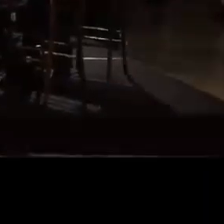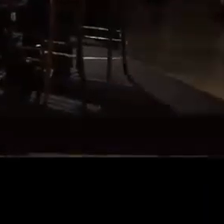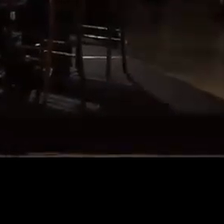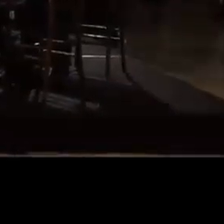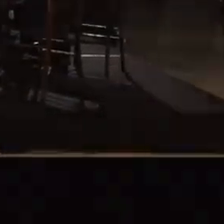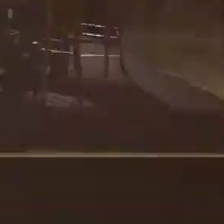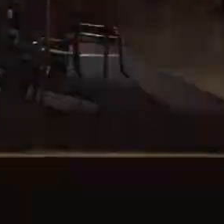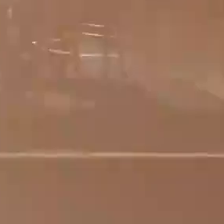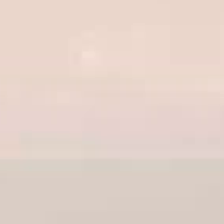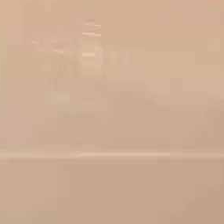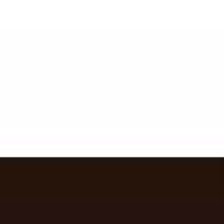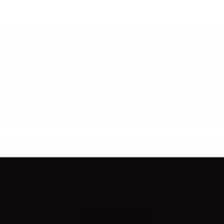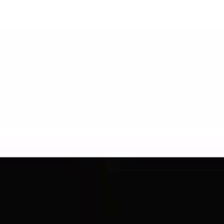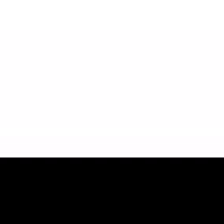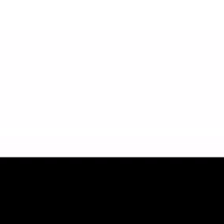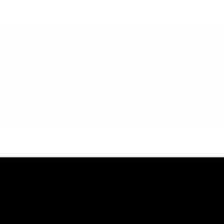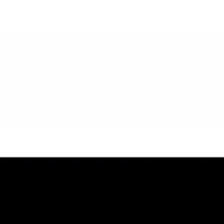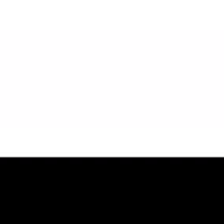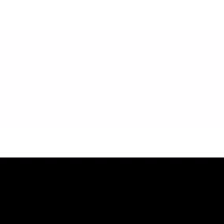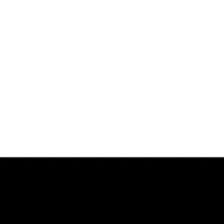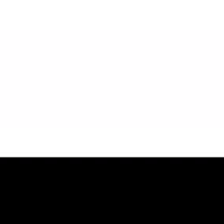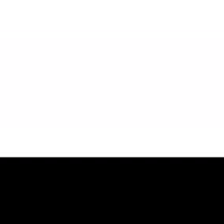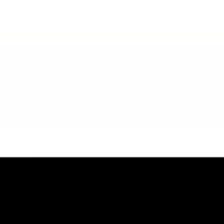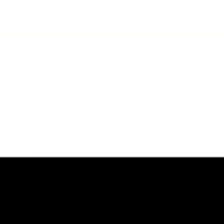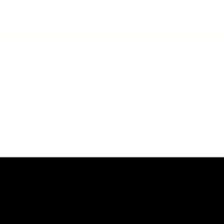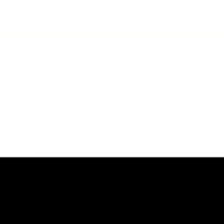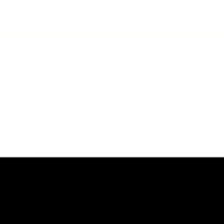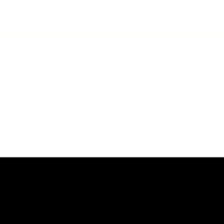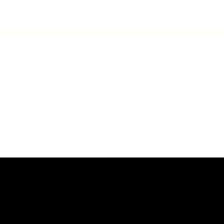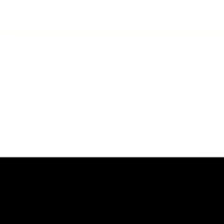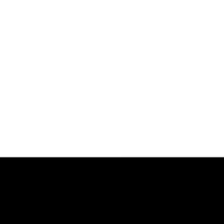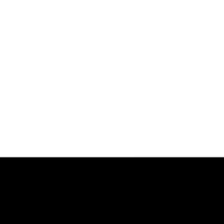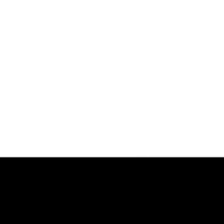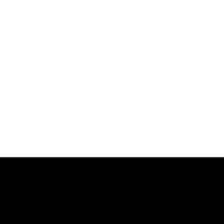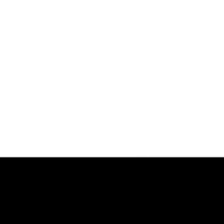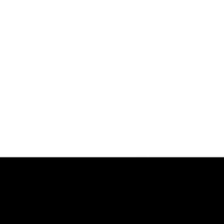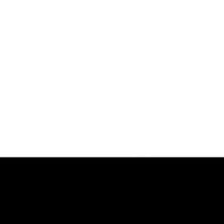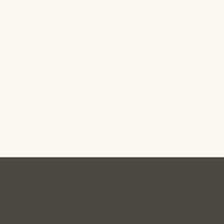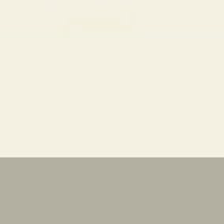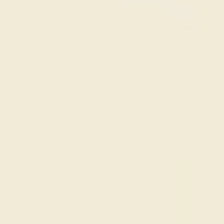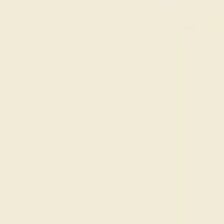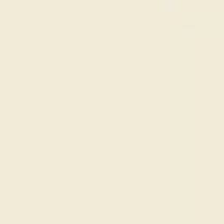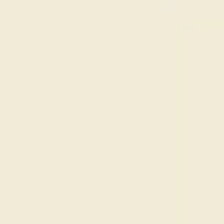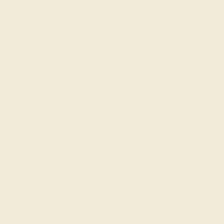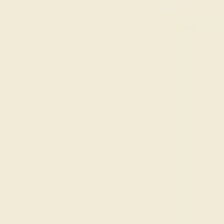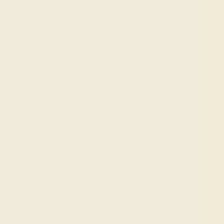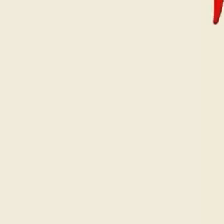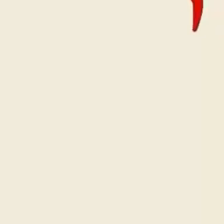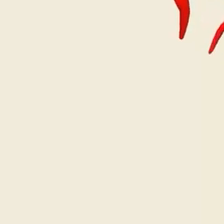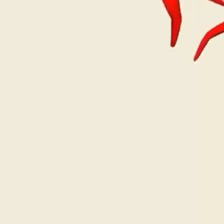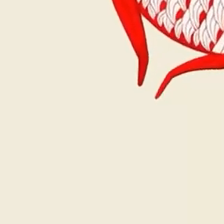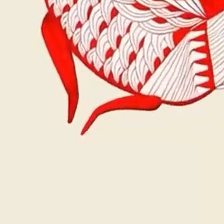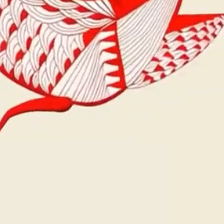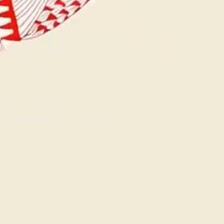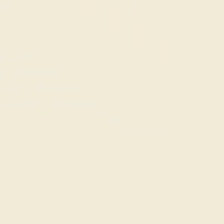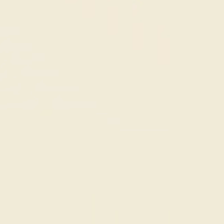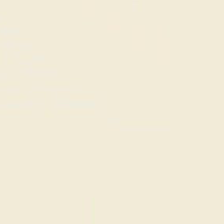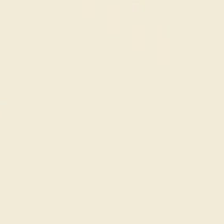olham sorridentes. Uma banda orquestrada para de tocar. Logos, Lei Rouanet, Ministério da Cultura.